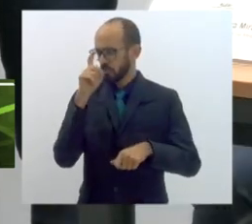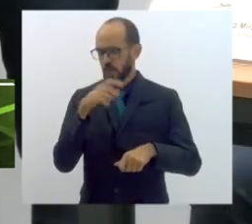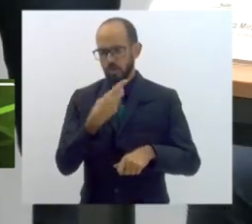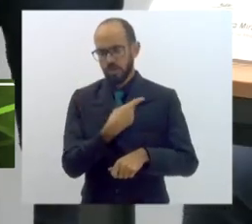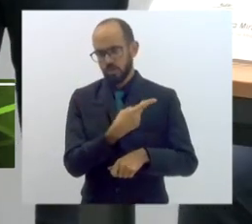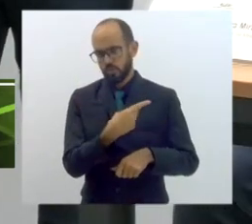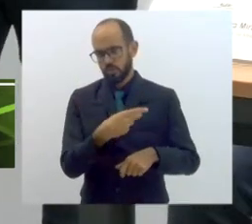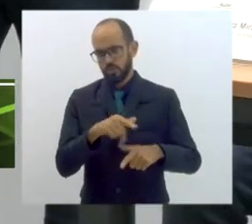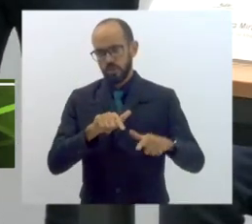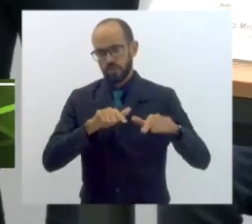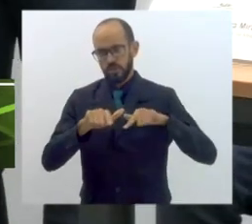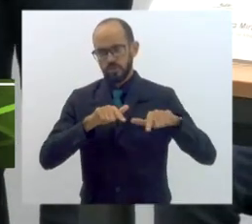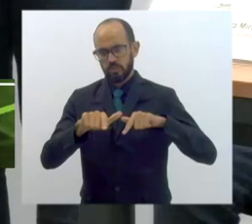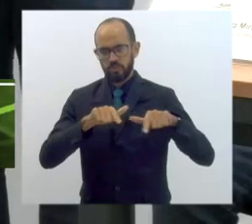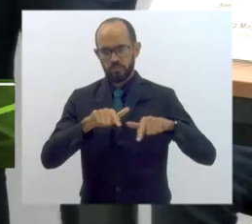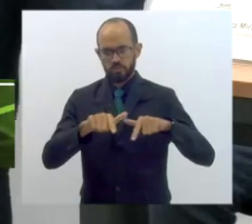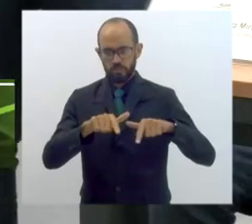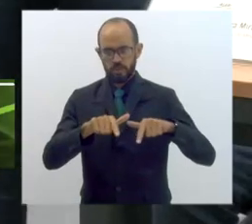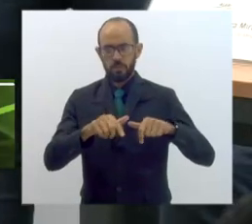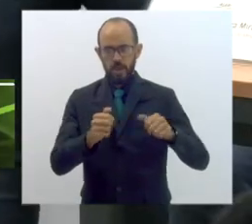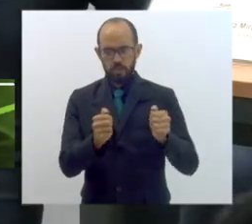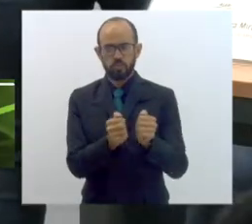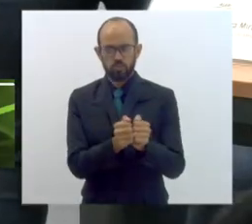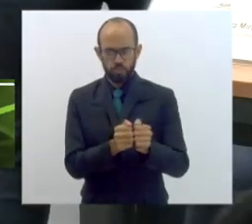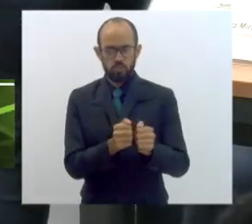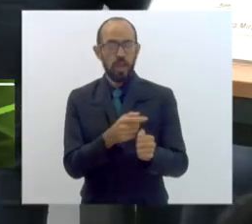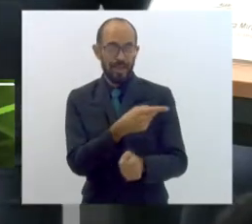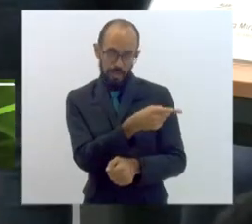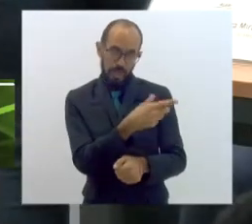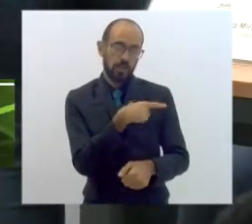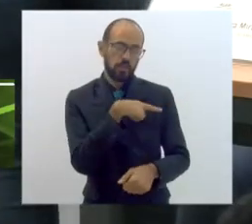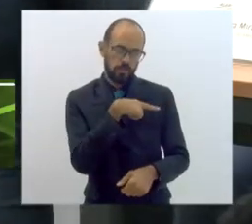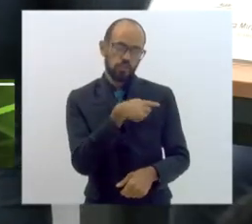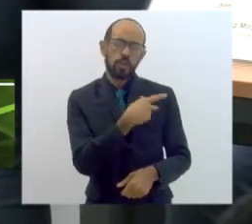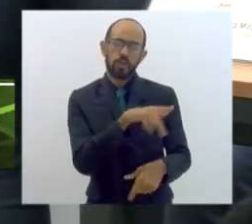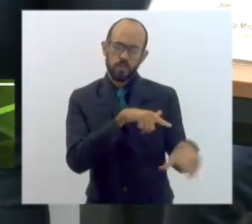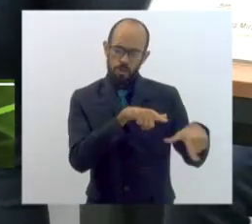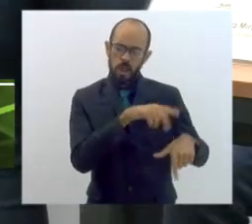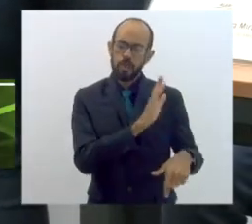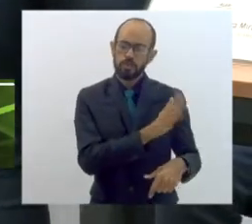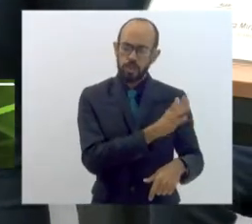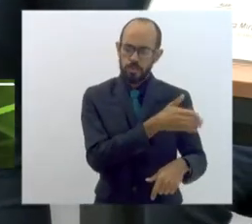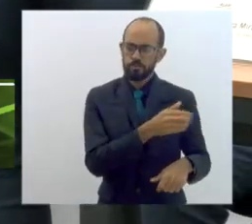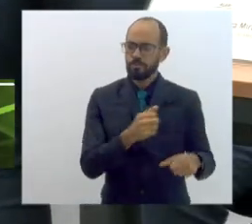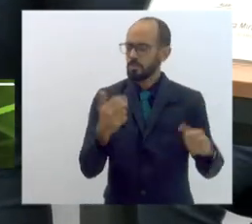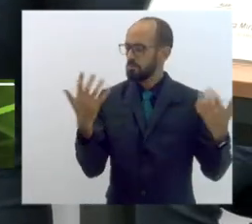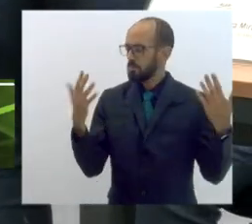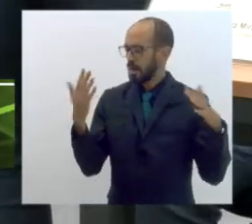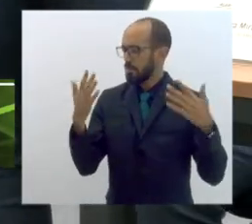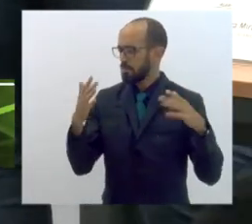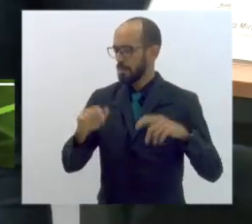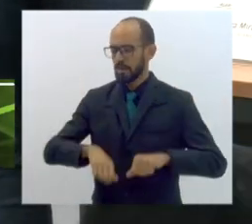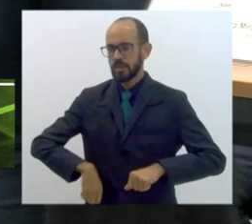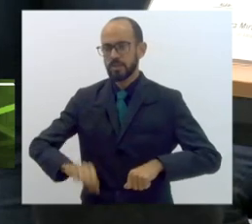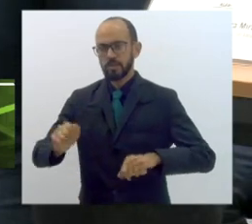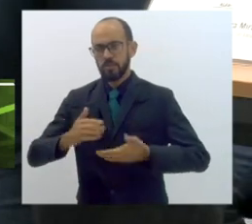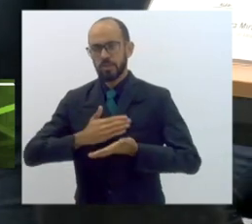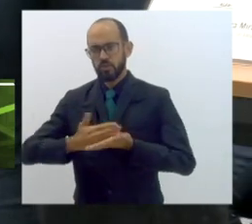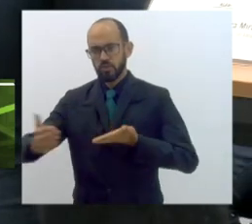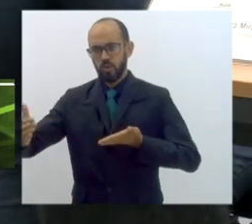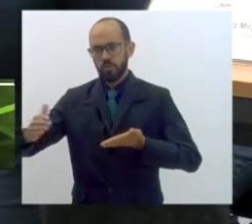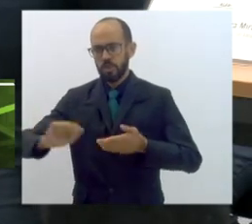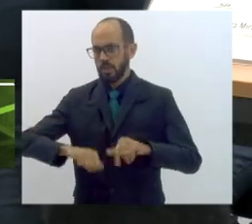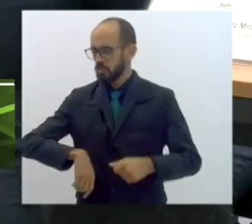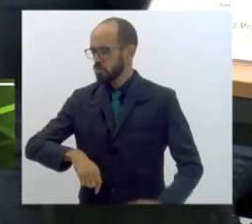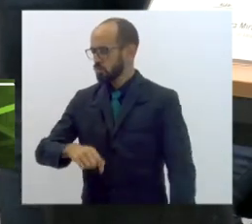aí dos consórcios. Enfim, parabéns, né, por esse pontapé inicial. Eu acredito que